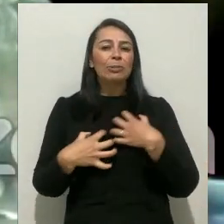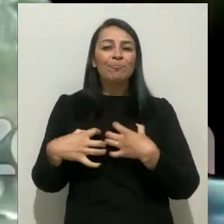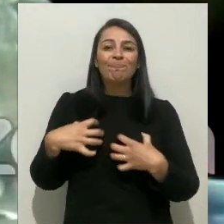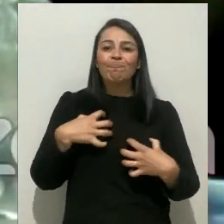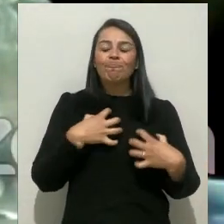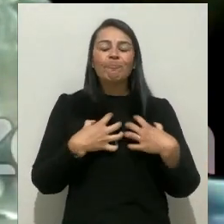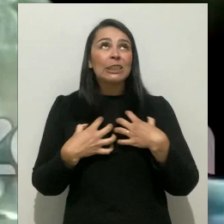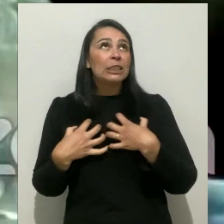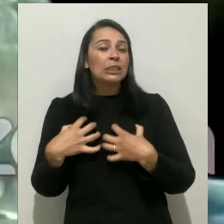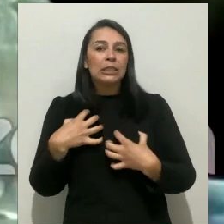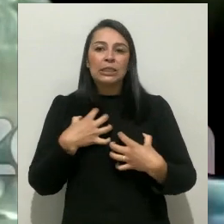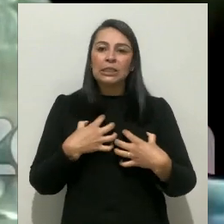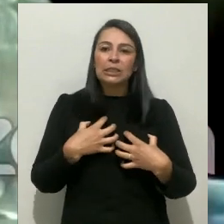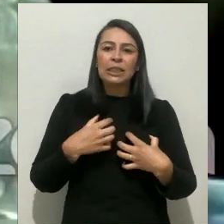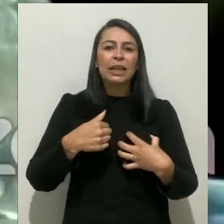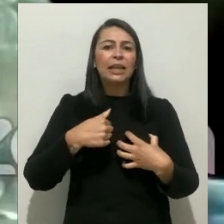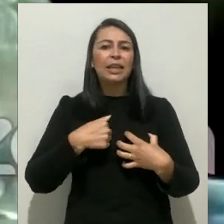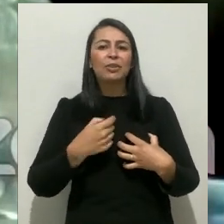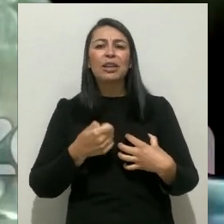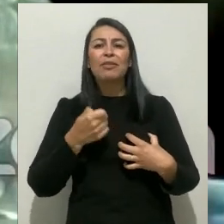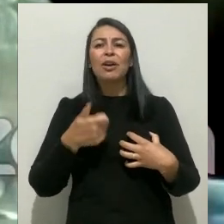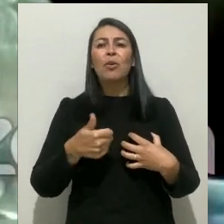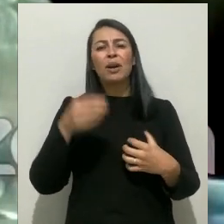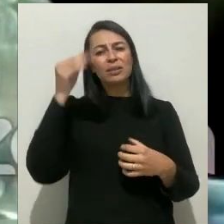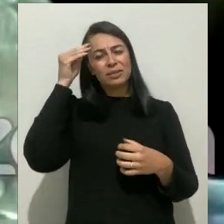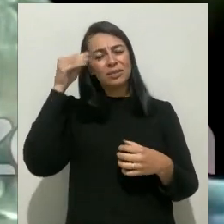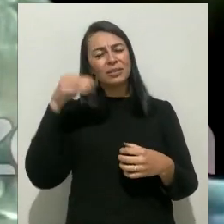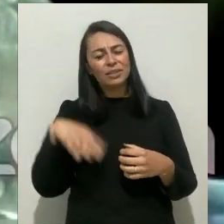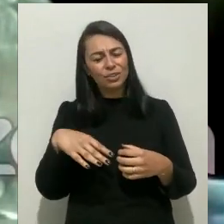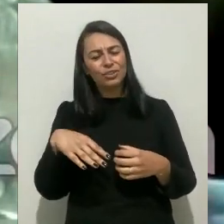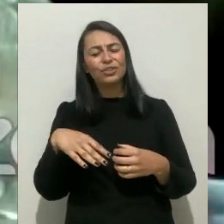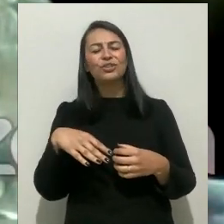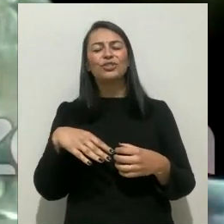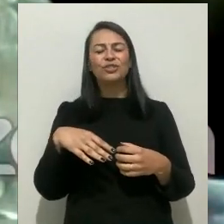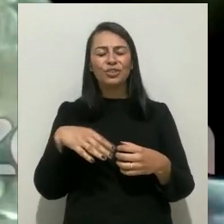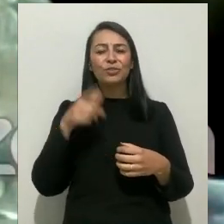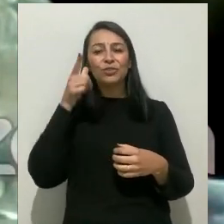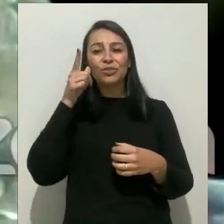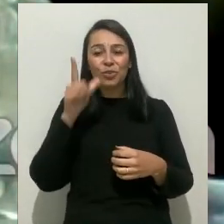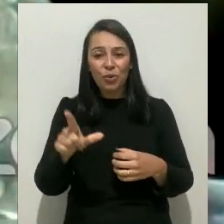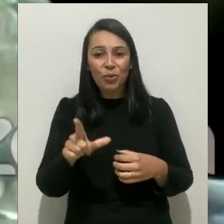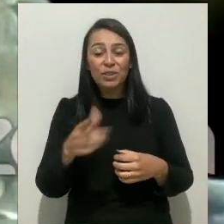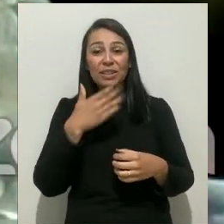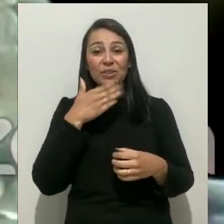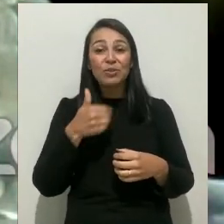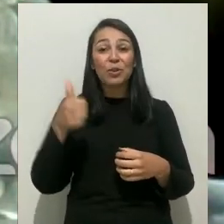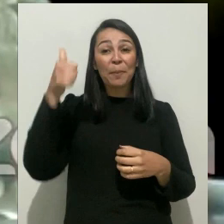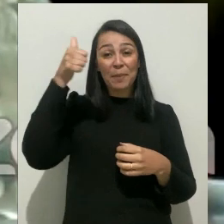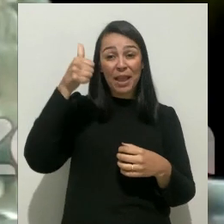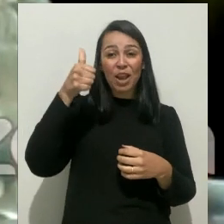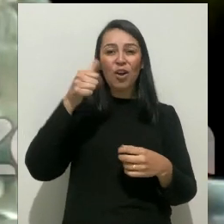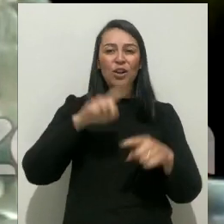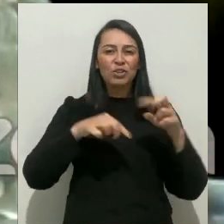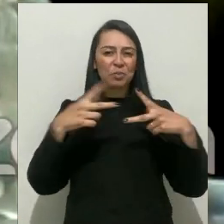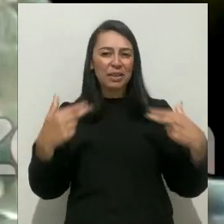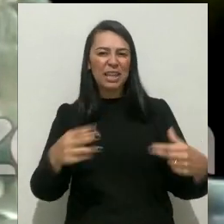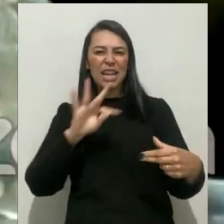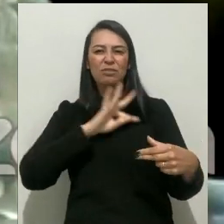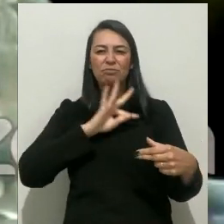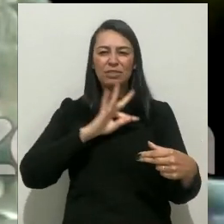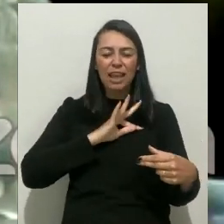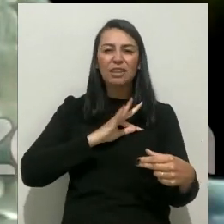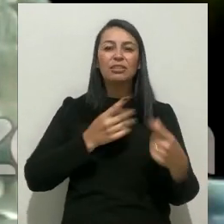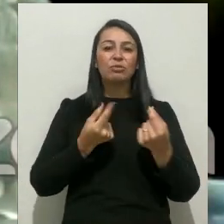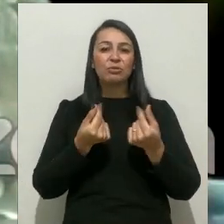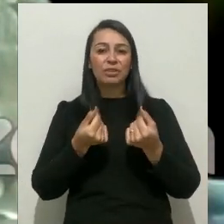inquietação. Estava, pois, a pique de naufragar na justa missão de conseguir os melhores elementos técnicos e